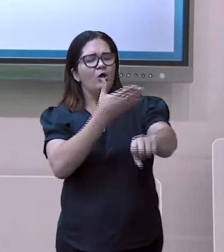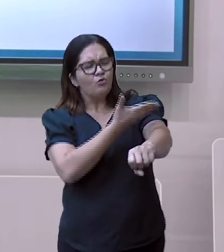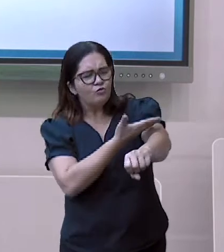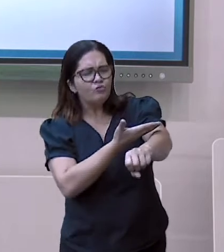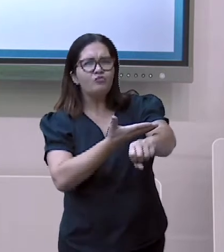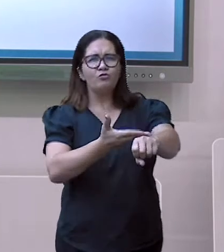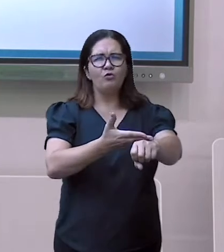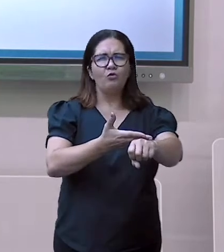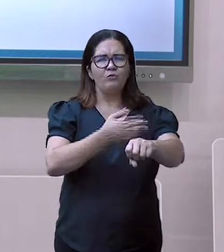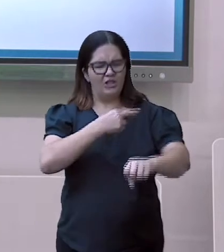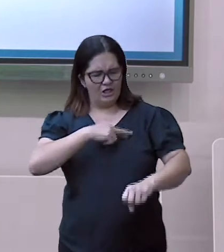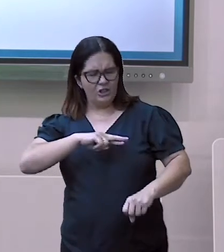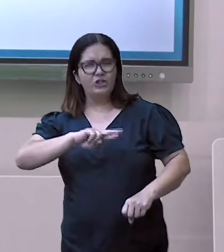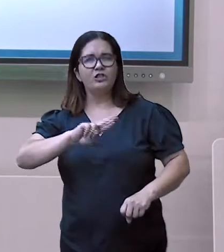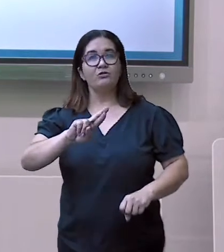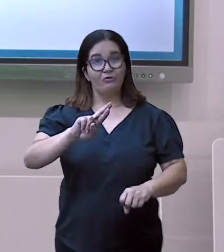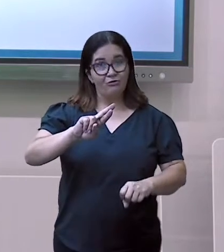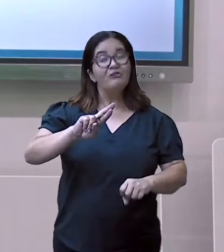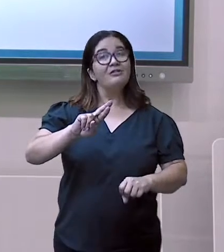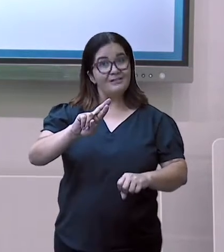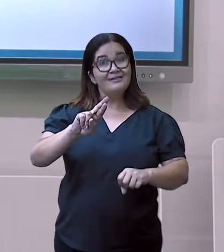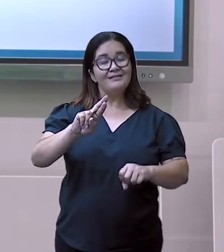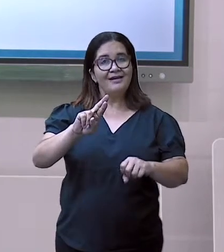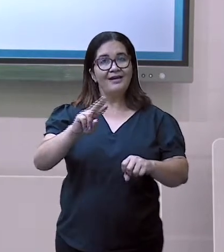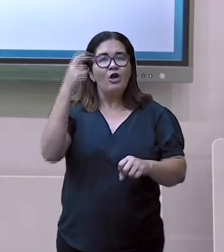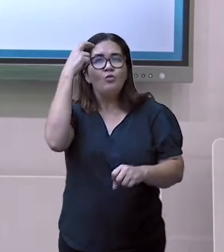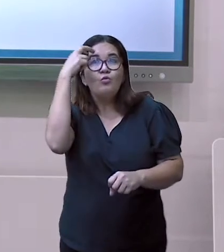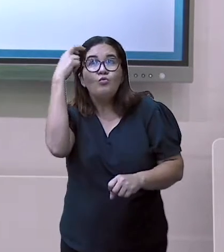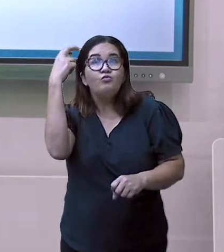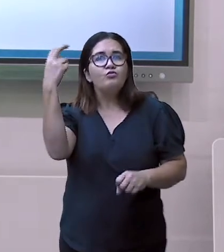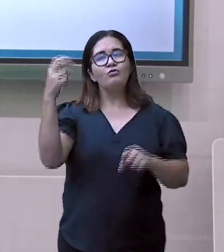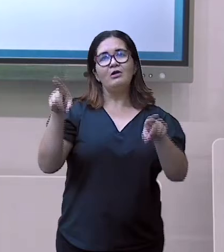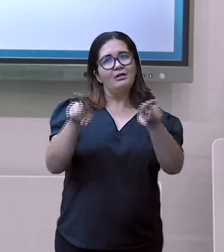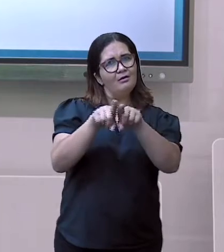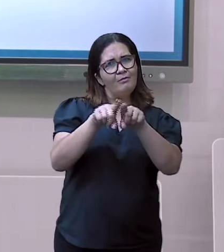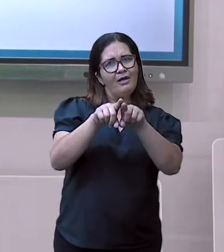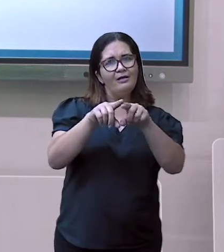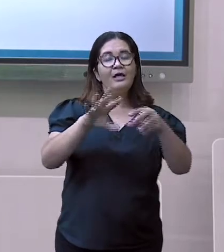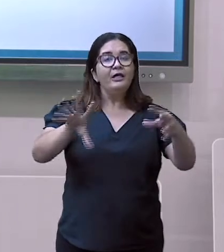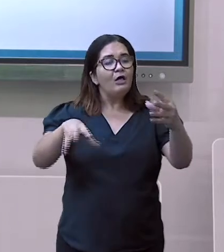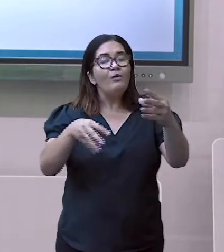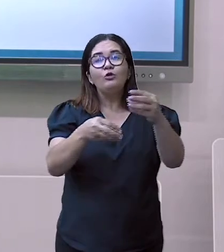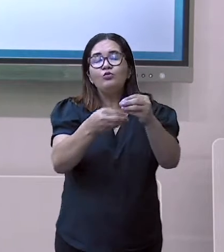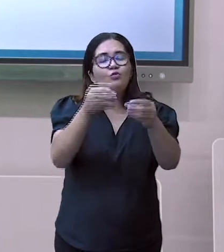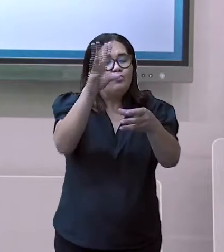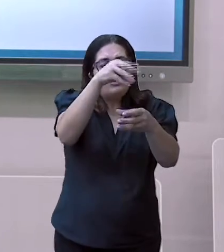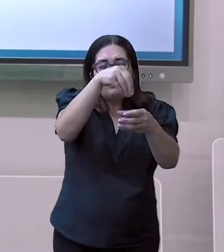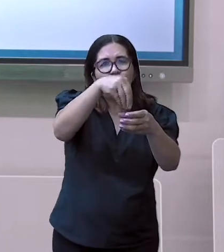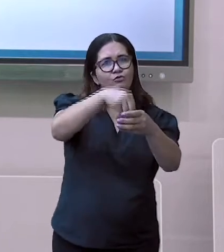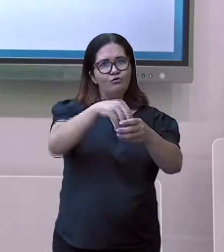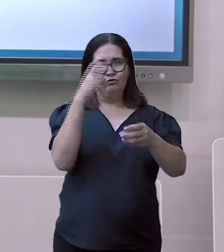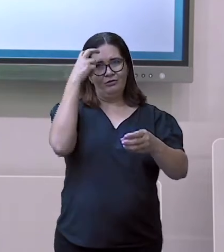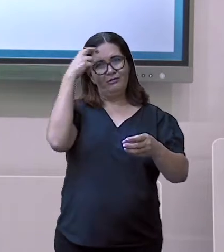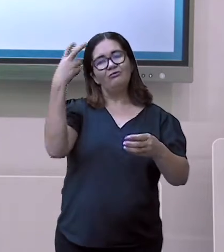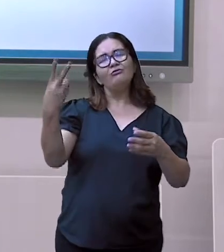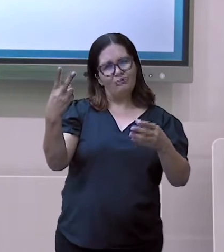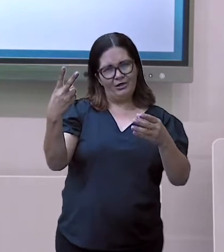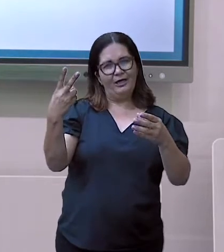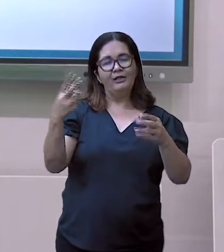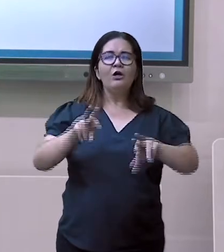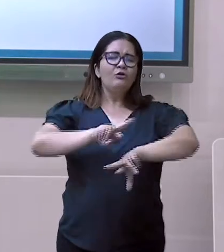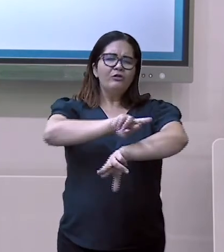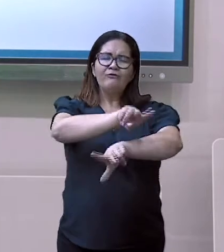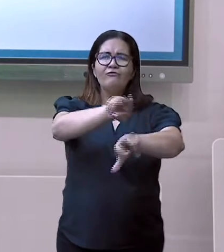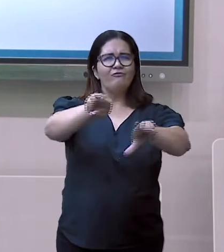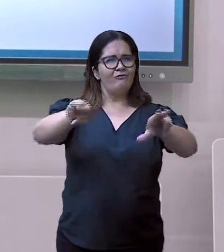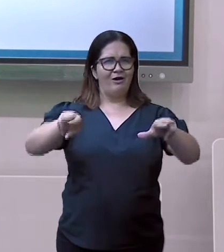determinado grupo social. A cultura é tudo aquilo que inclui o conhecimento, as crenças,